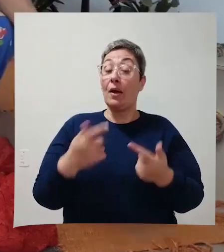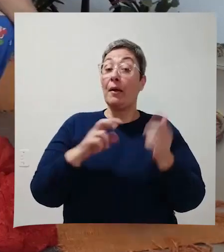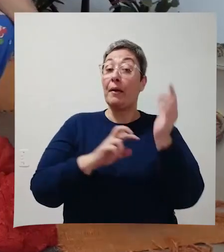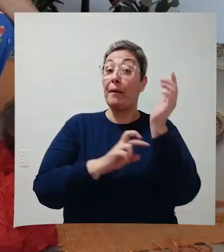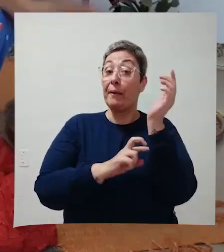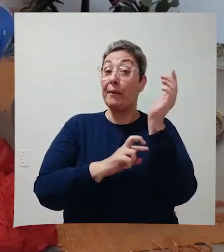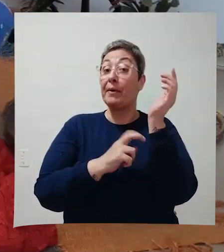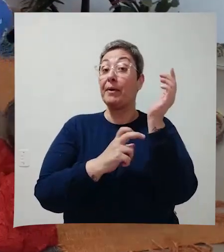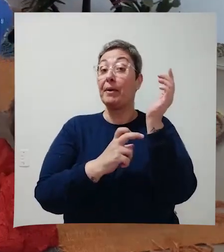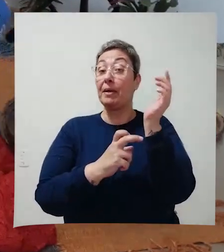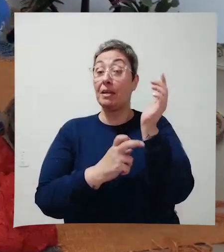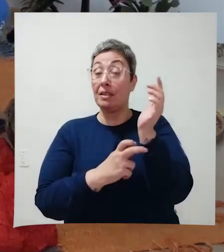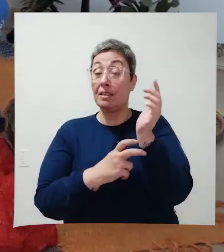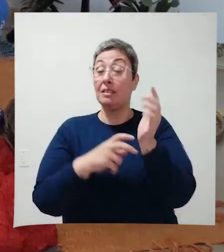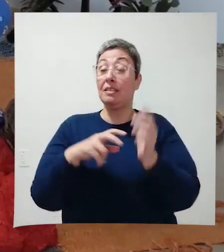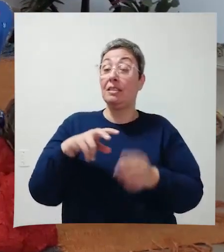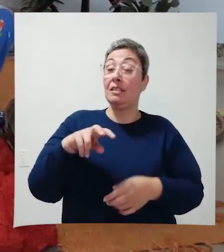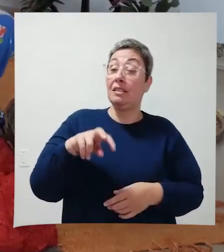aí entra o camaleão.